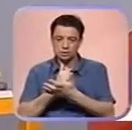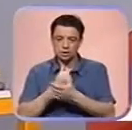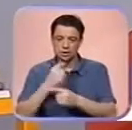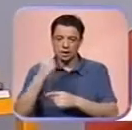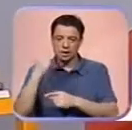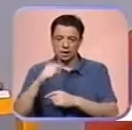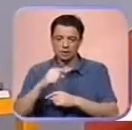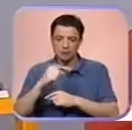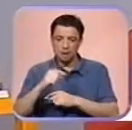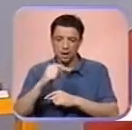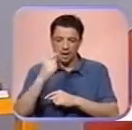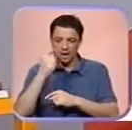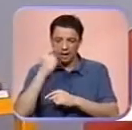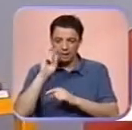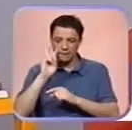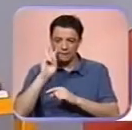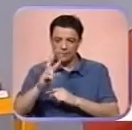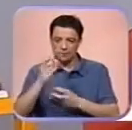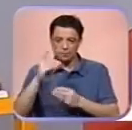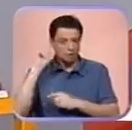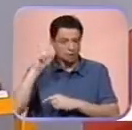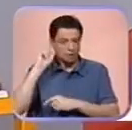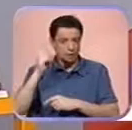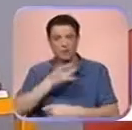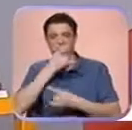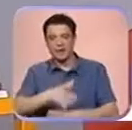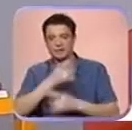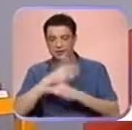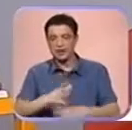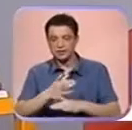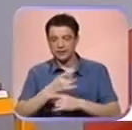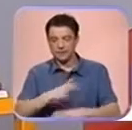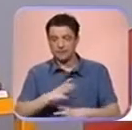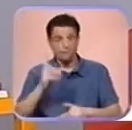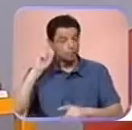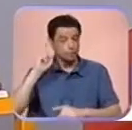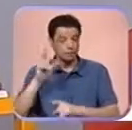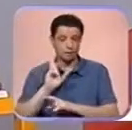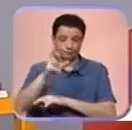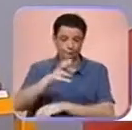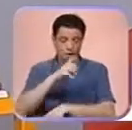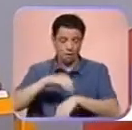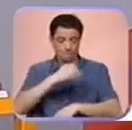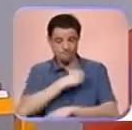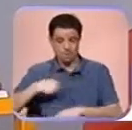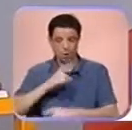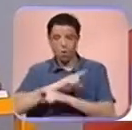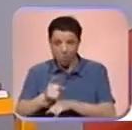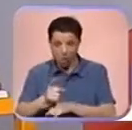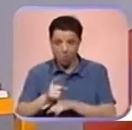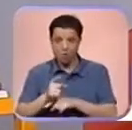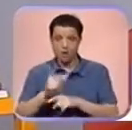faíscas, distorção, são tudo sinais muito importantes e que não se deve estar à espera de se passa. É muito importante ir recorrer. E esta grelha